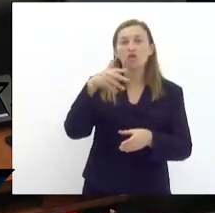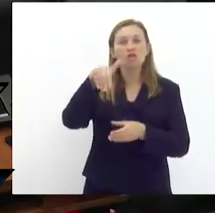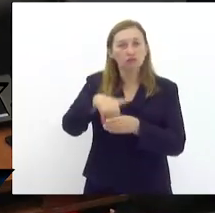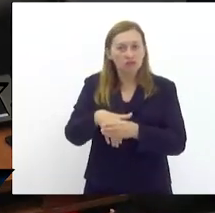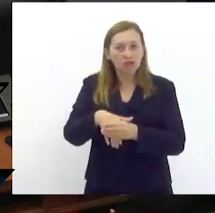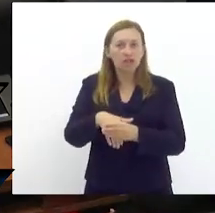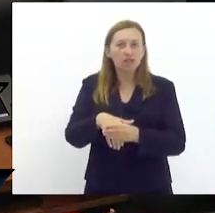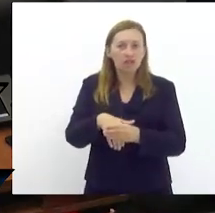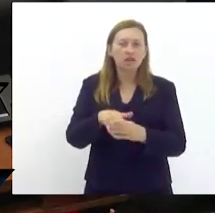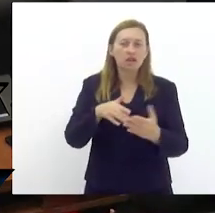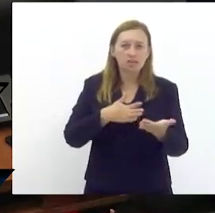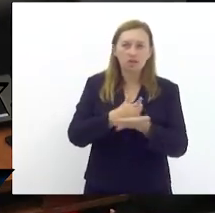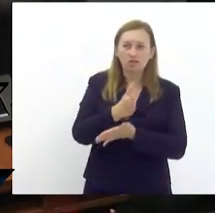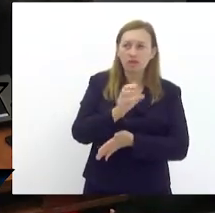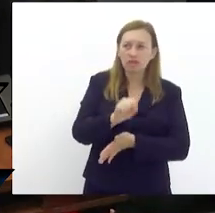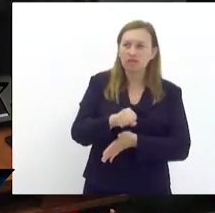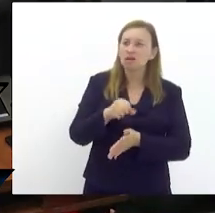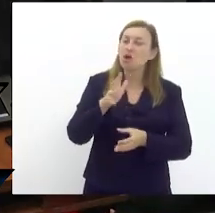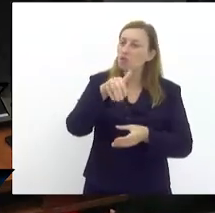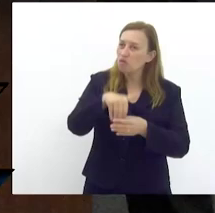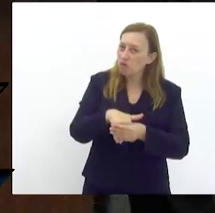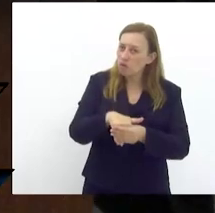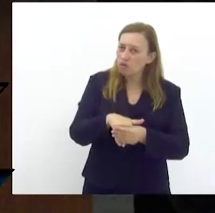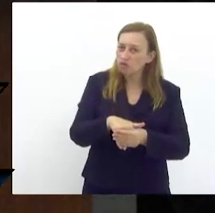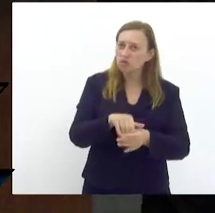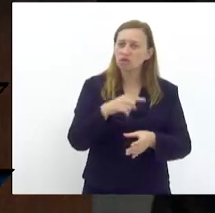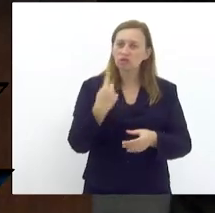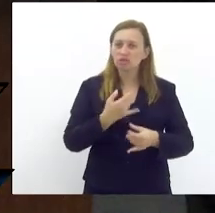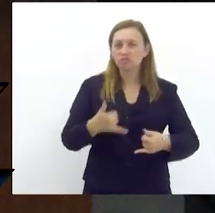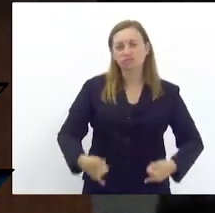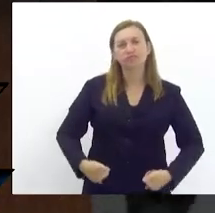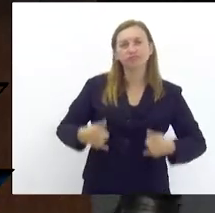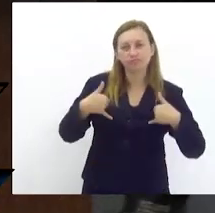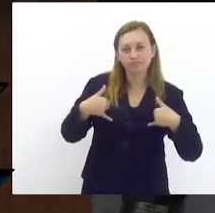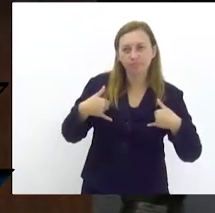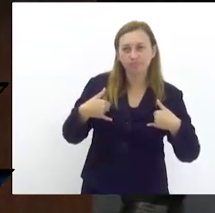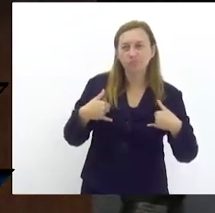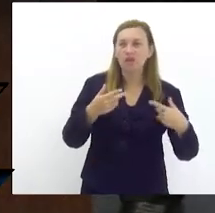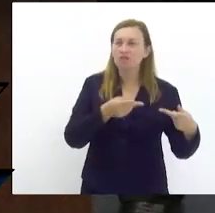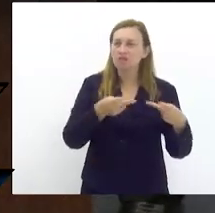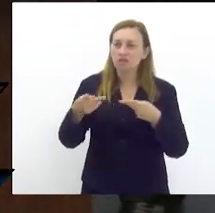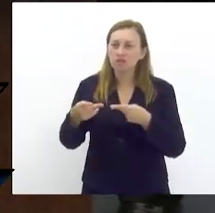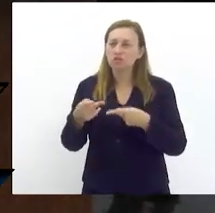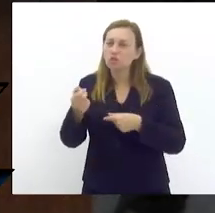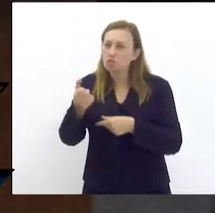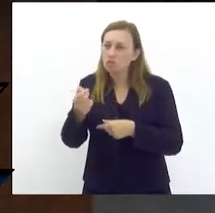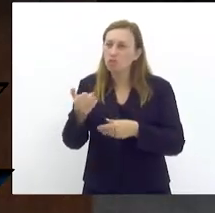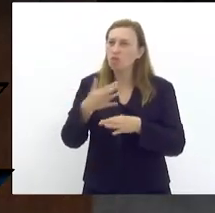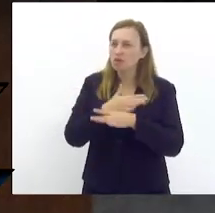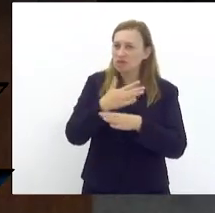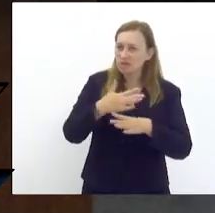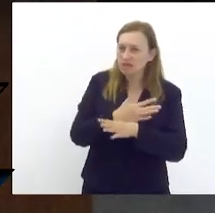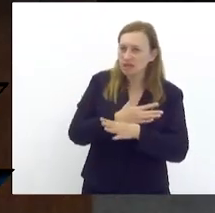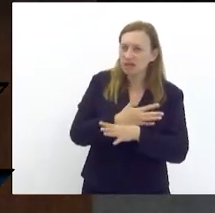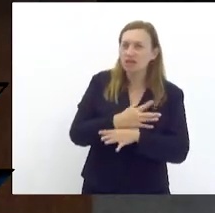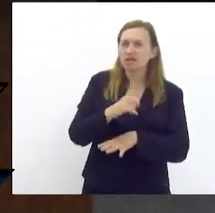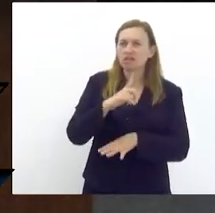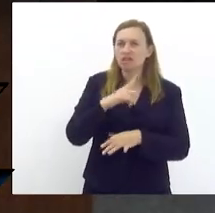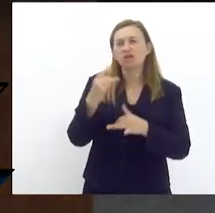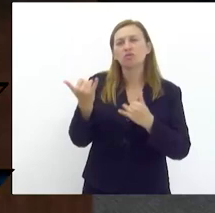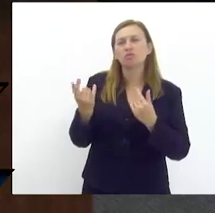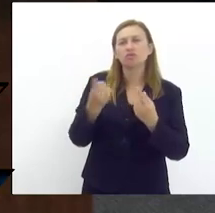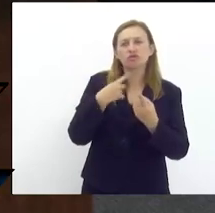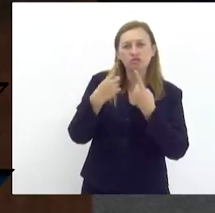favorável e é daqueles votos que a gente faz com orgulho visita um pouco a cidade tem o tido até alguns